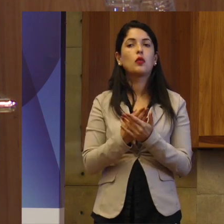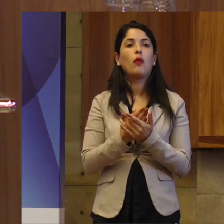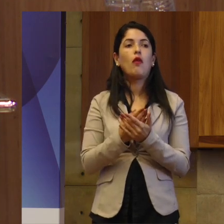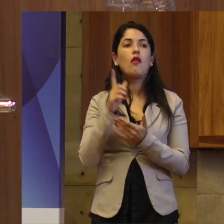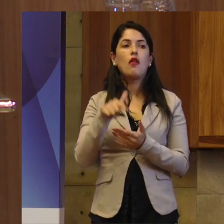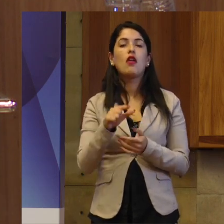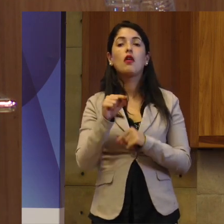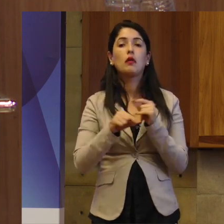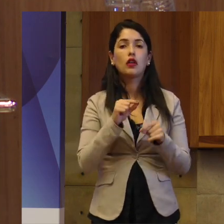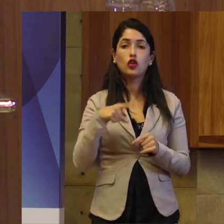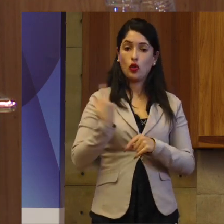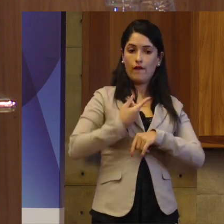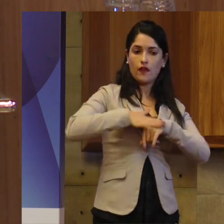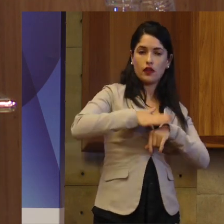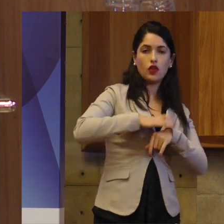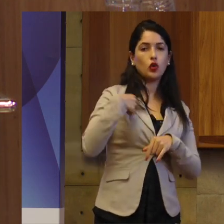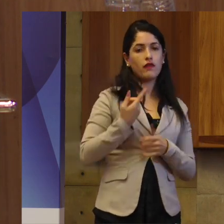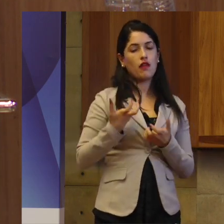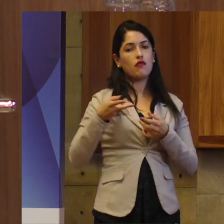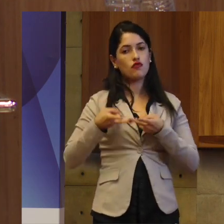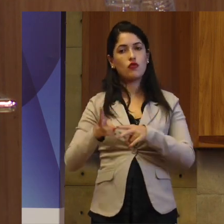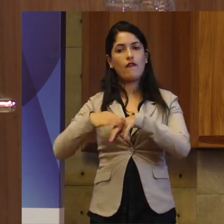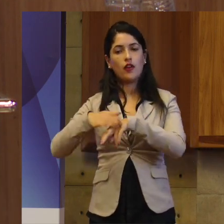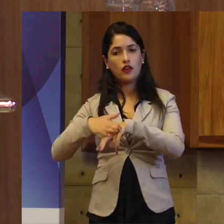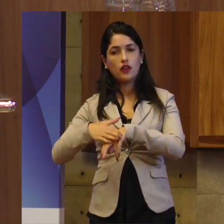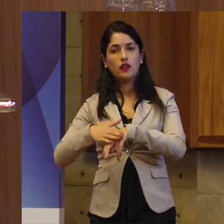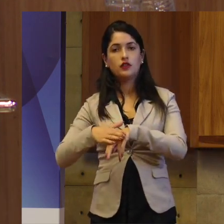o que a gente está fazendo, o que a gente pretende continuar a fazer.